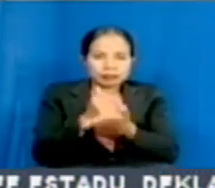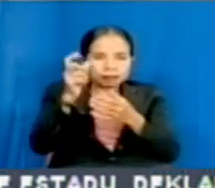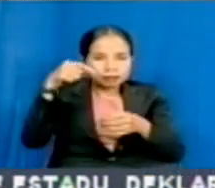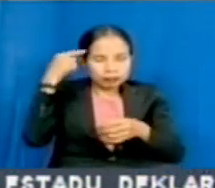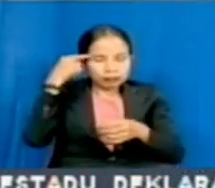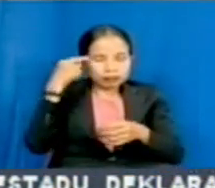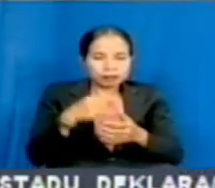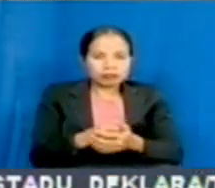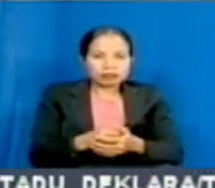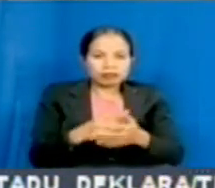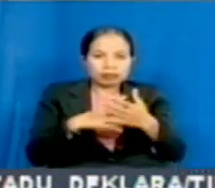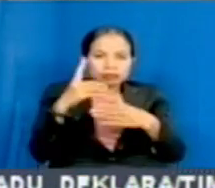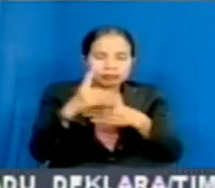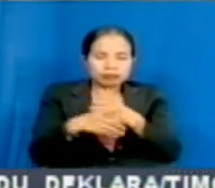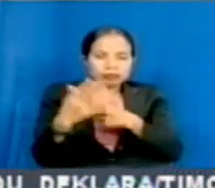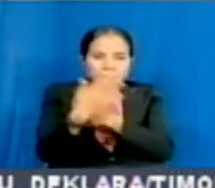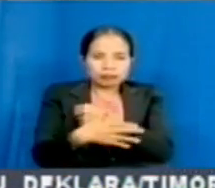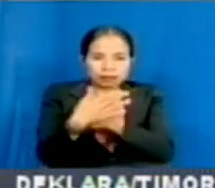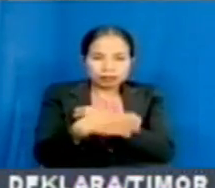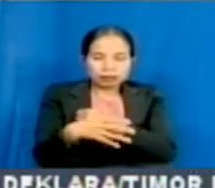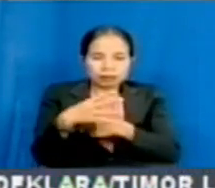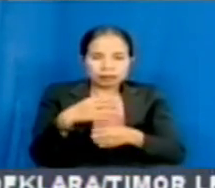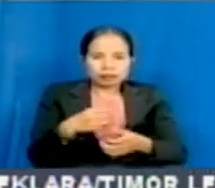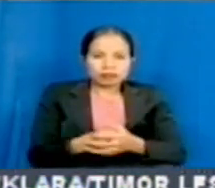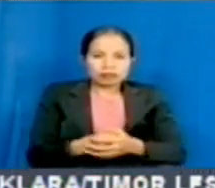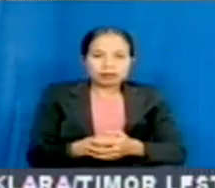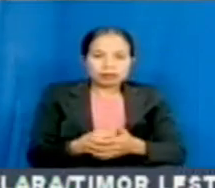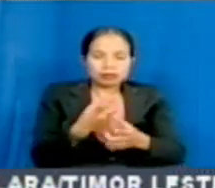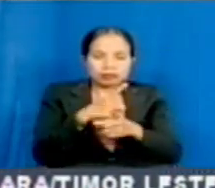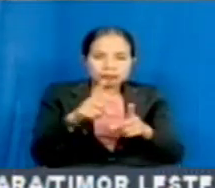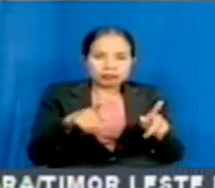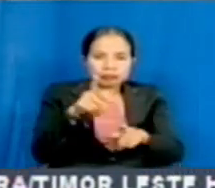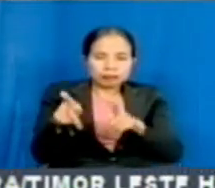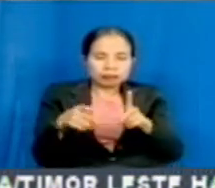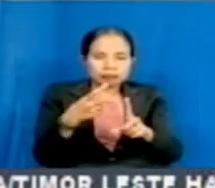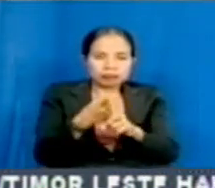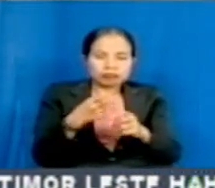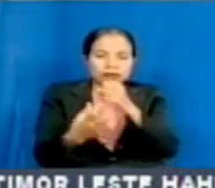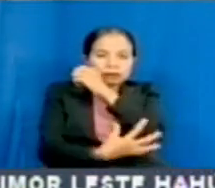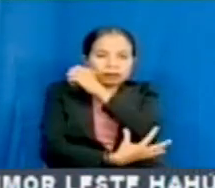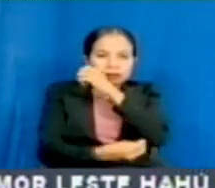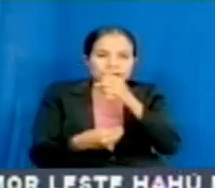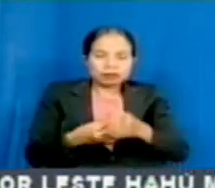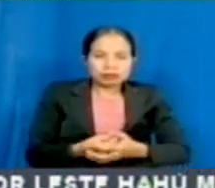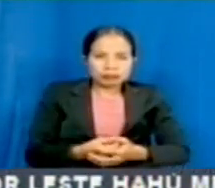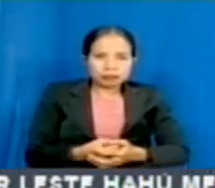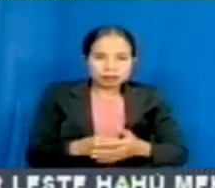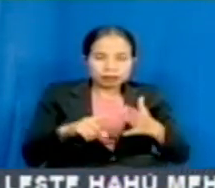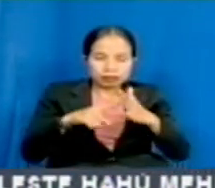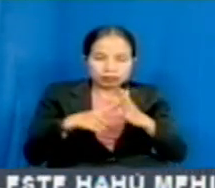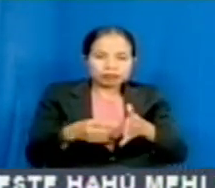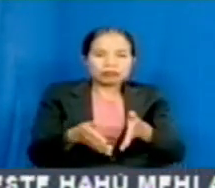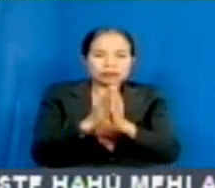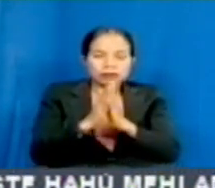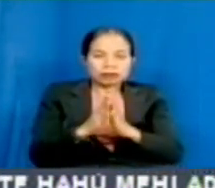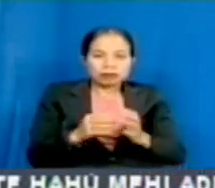governo a tu desenvolver aí no o liberta pobre né o se que é que não muda a hoje ele leva jovens